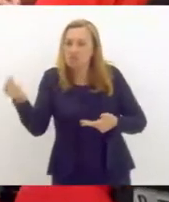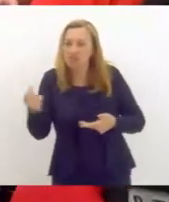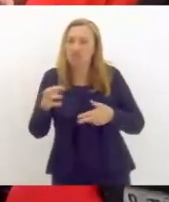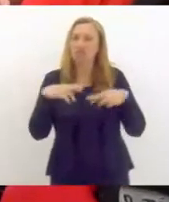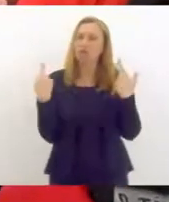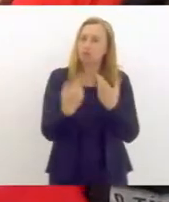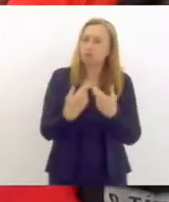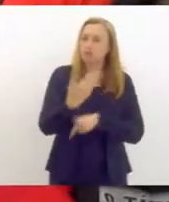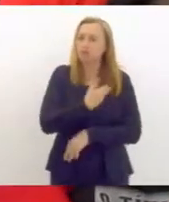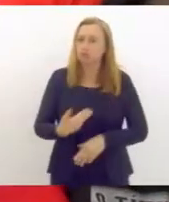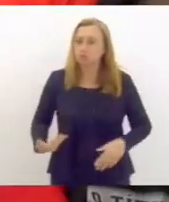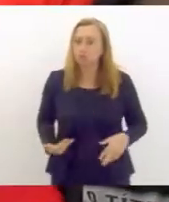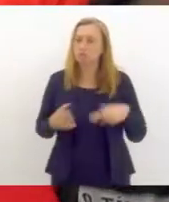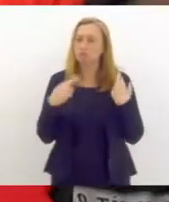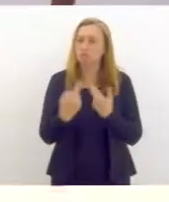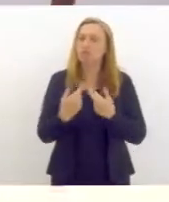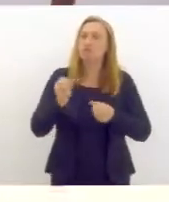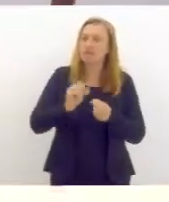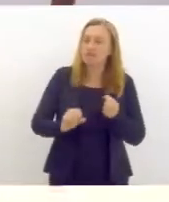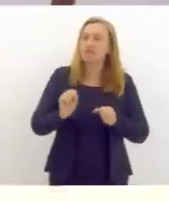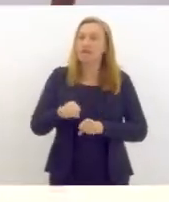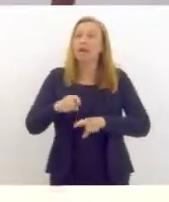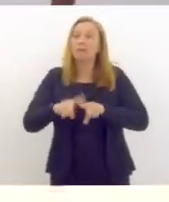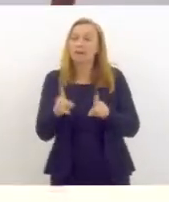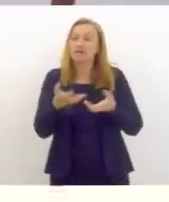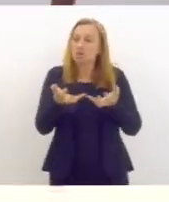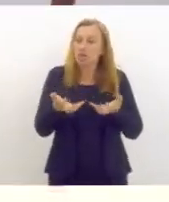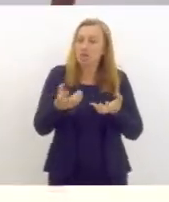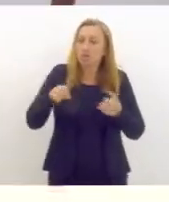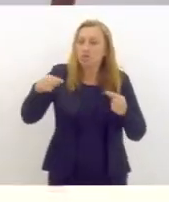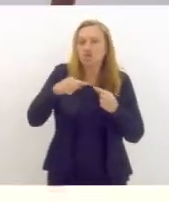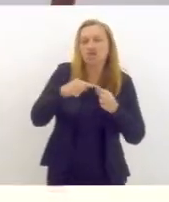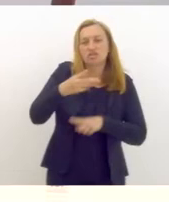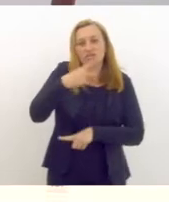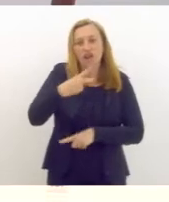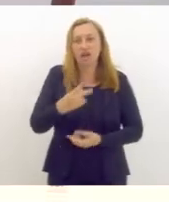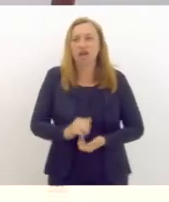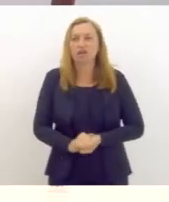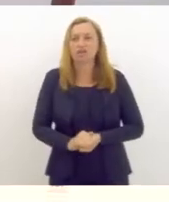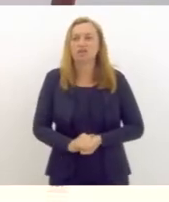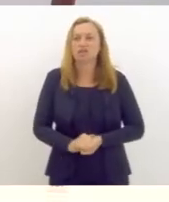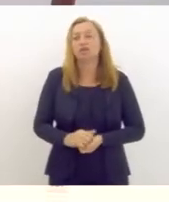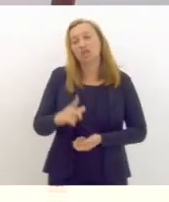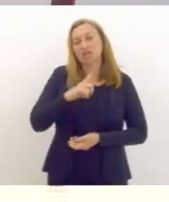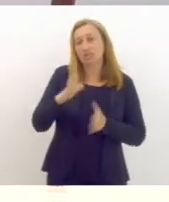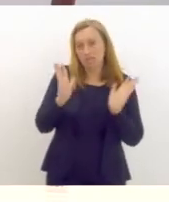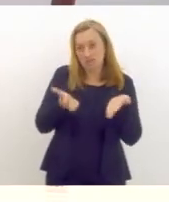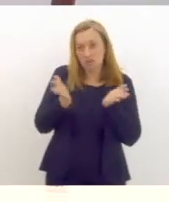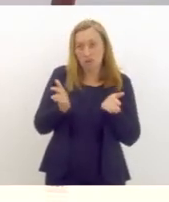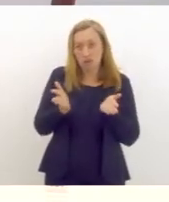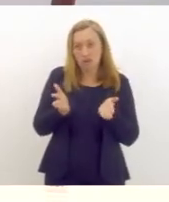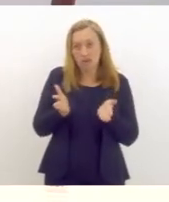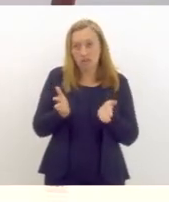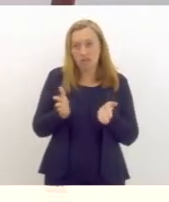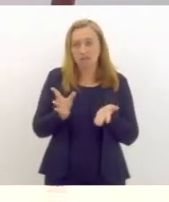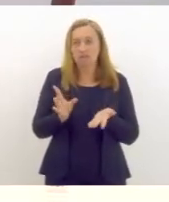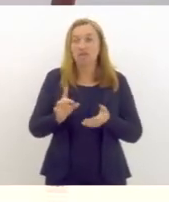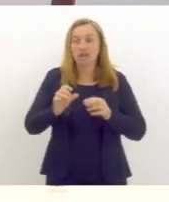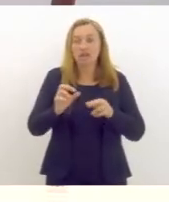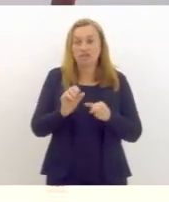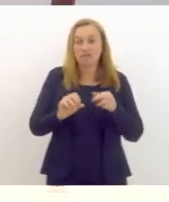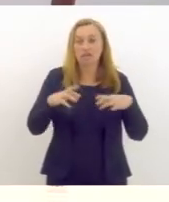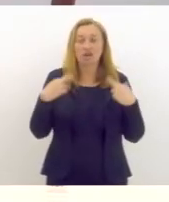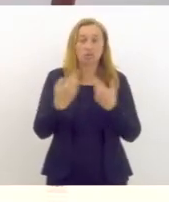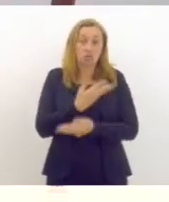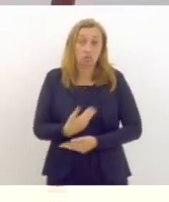vou realizar 200 audiências públicas mas eu quero de forma objetiva falar o seguinte o instrumento que a gente tem é a realização da audiência